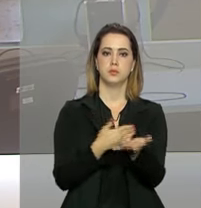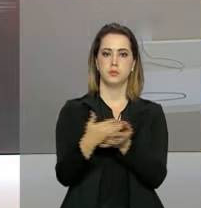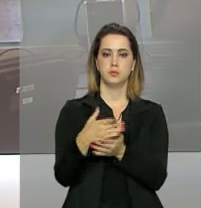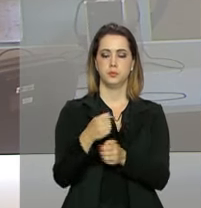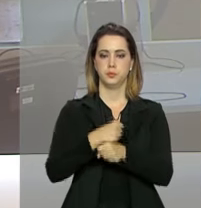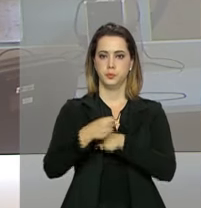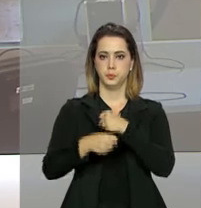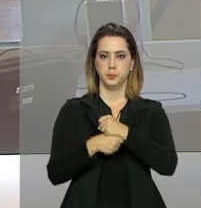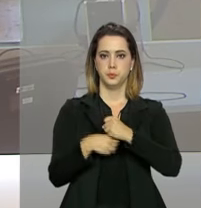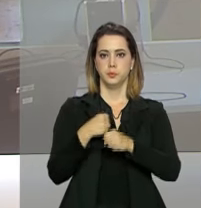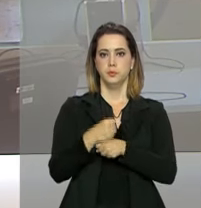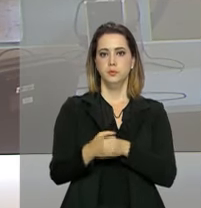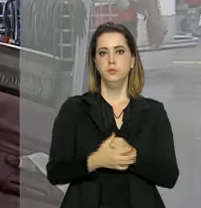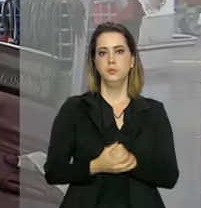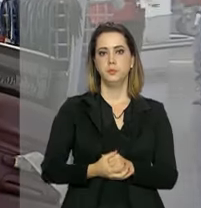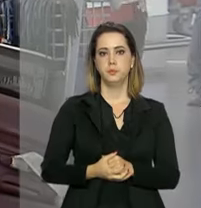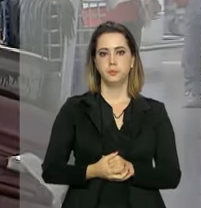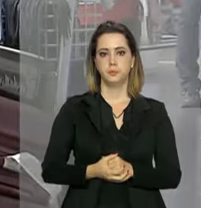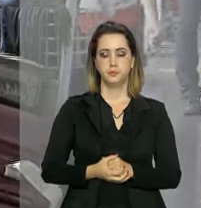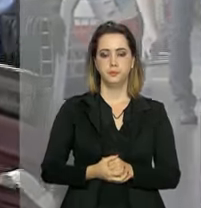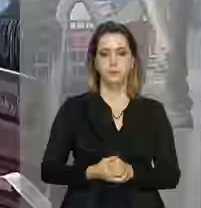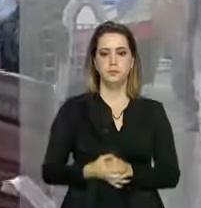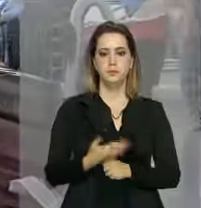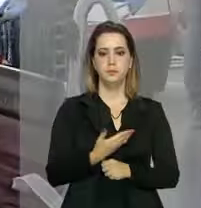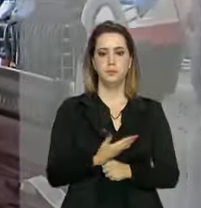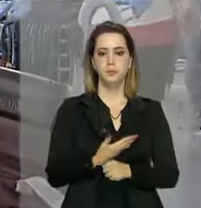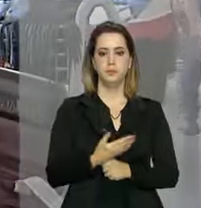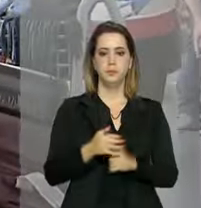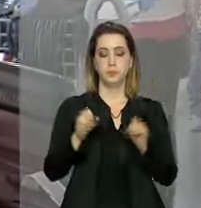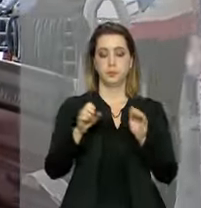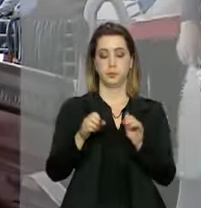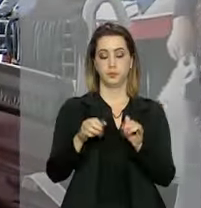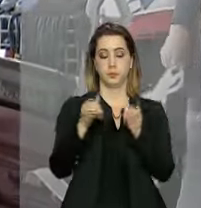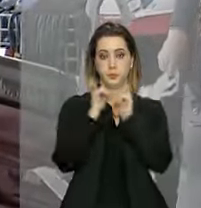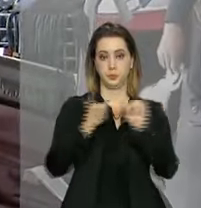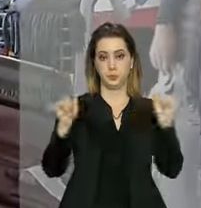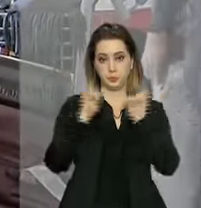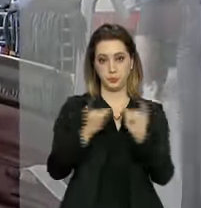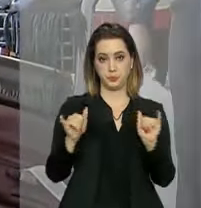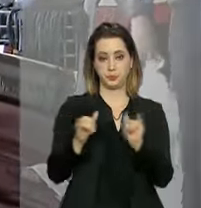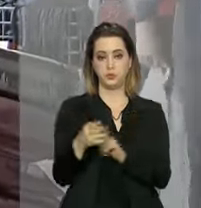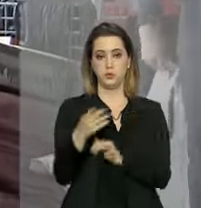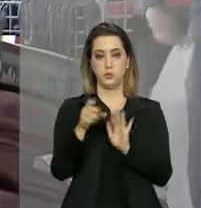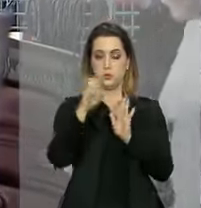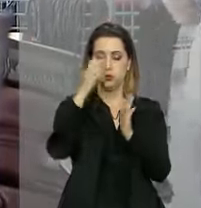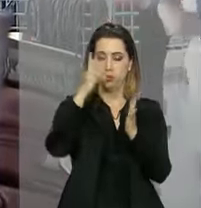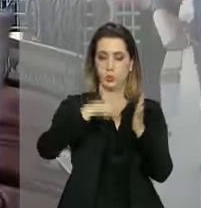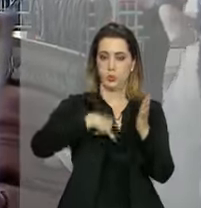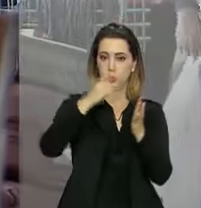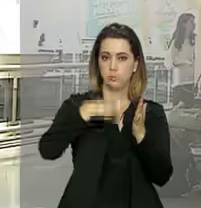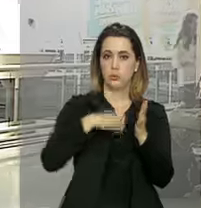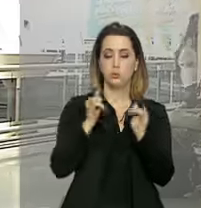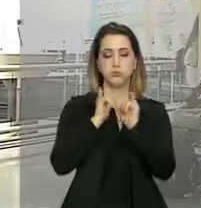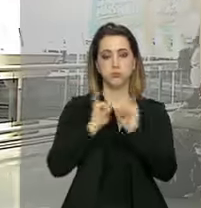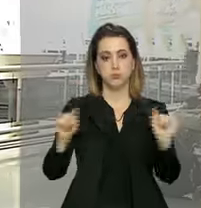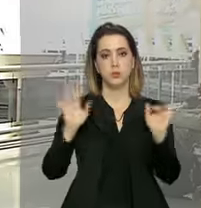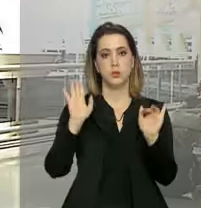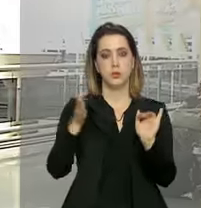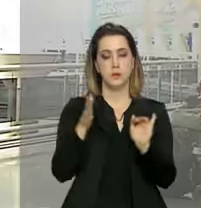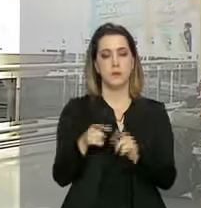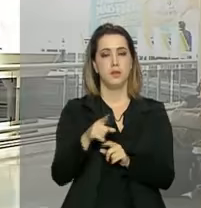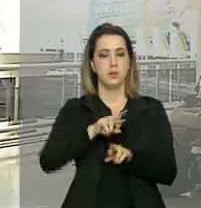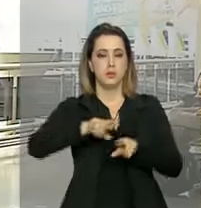de 2017. Os editais de concessão de 4 aeroportos em Fortaleza,